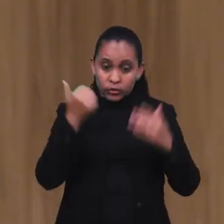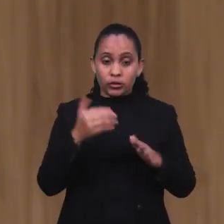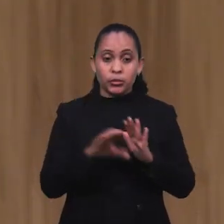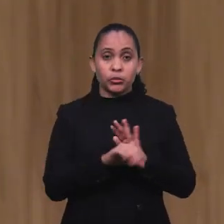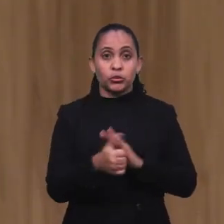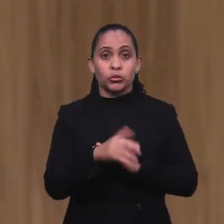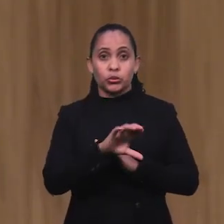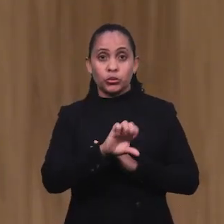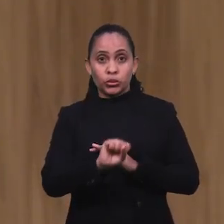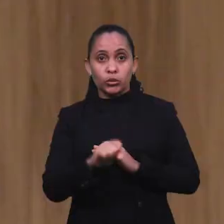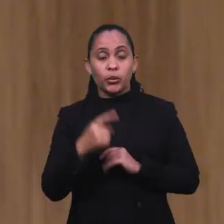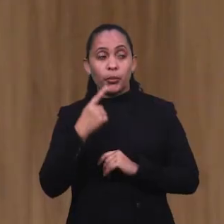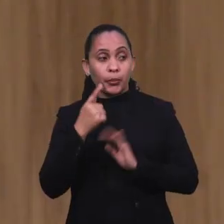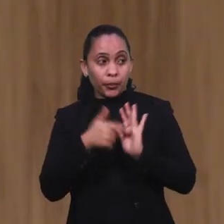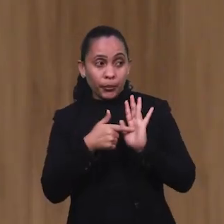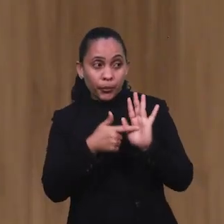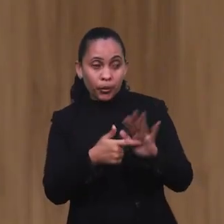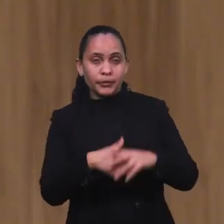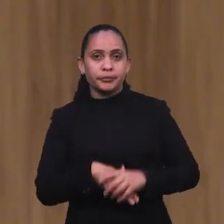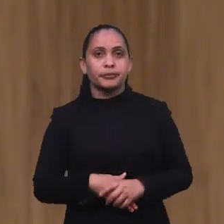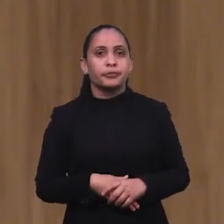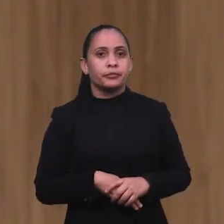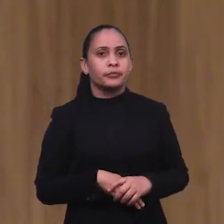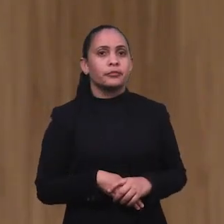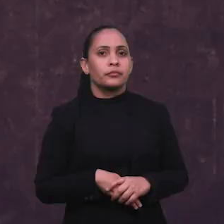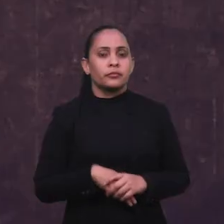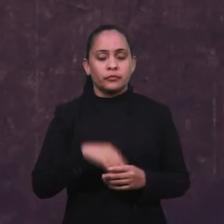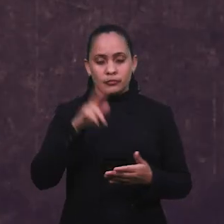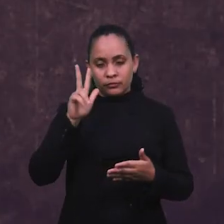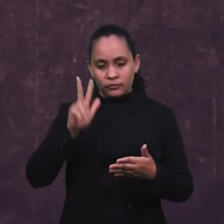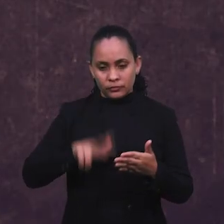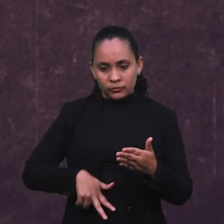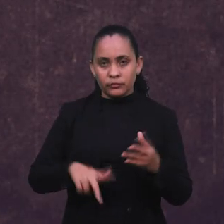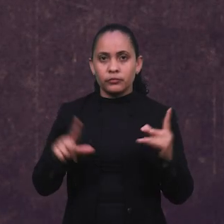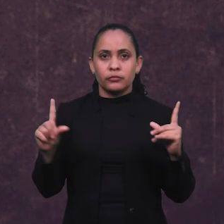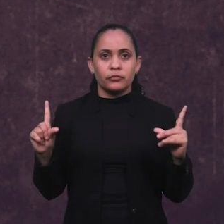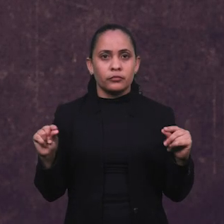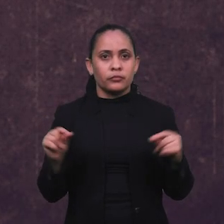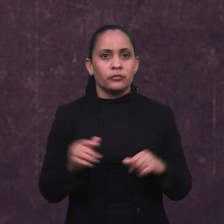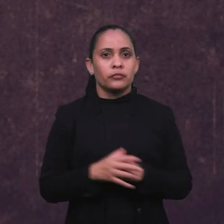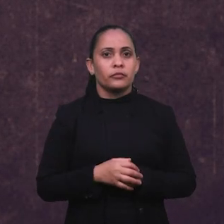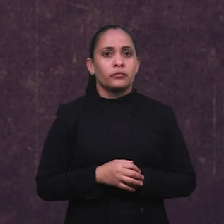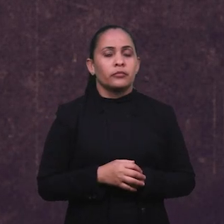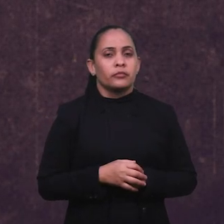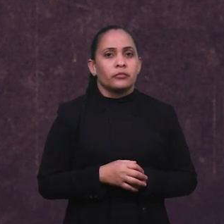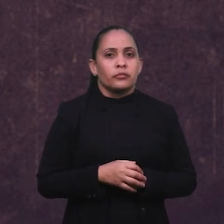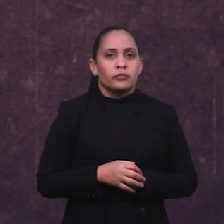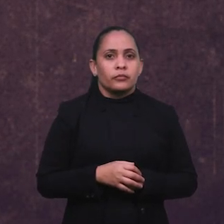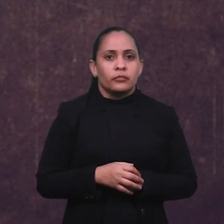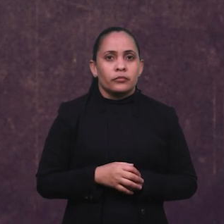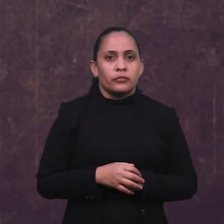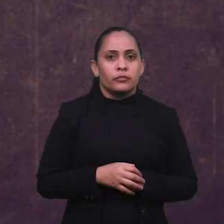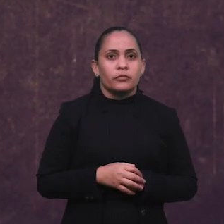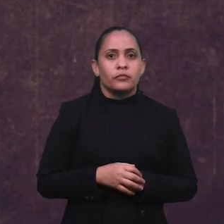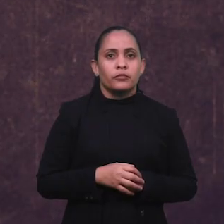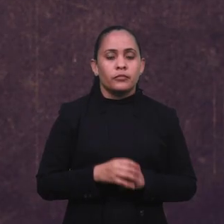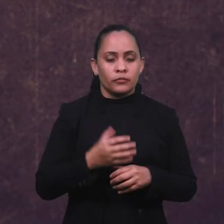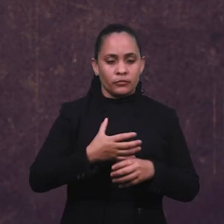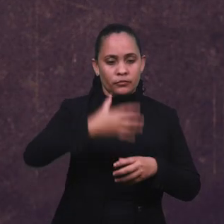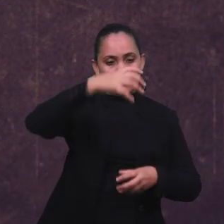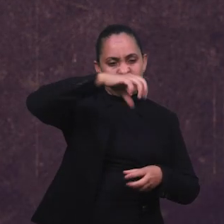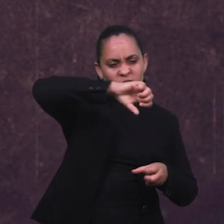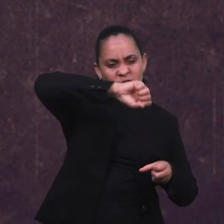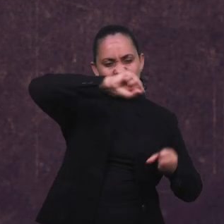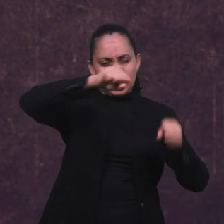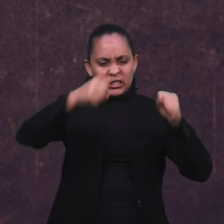4, diz assim, ó, vou ler aqui, removeu os altos, quebrou as colunas,